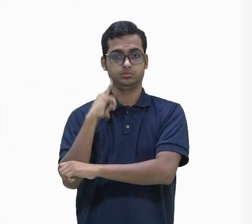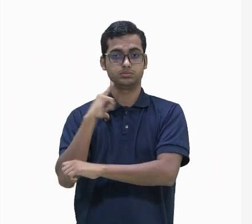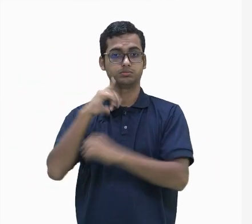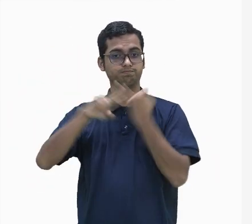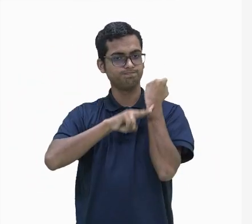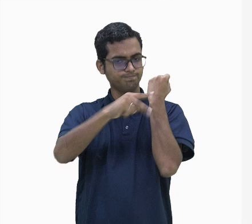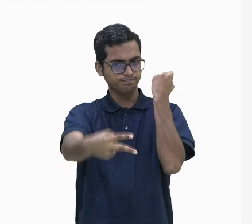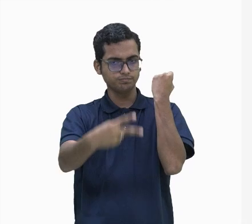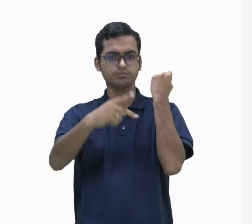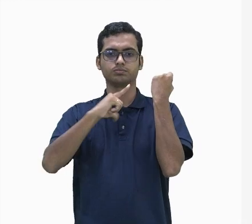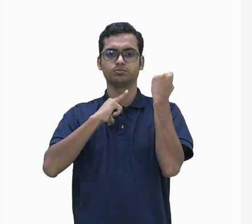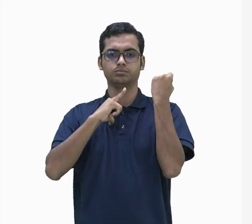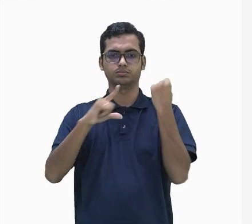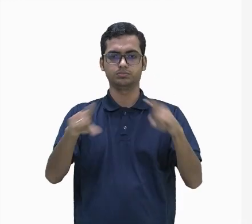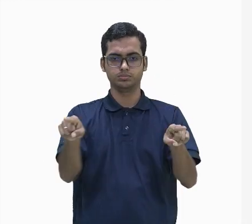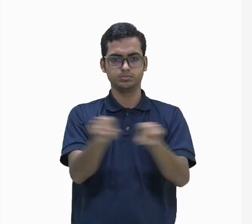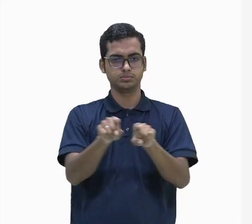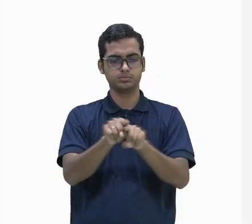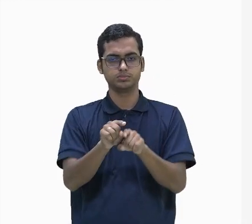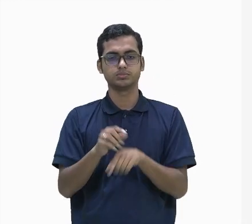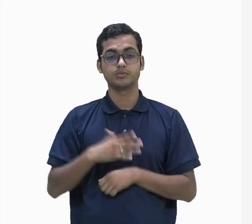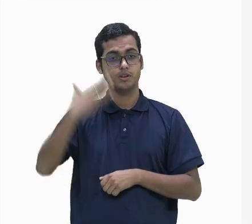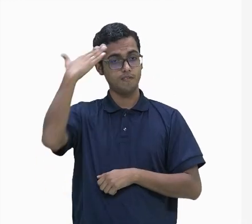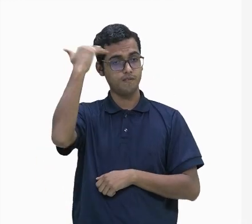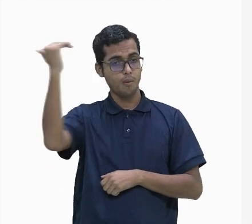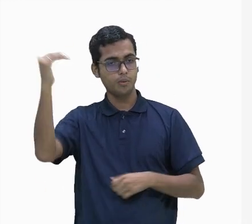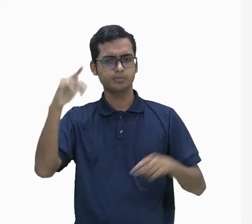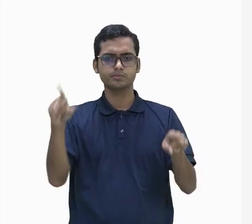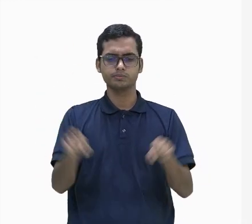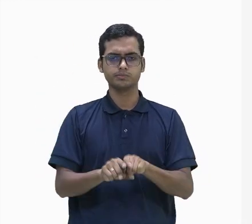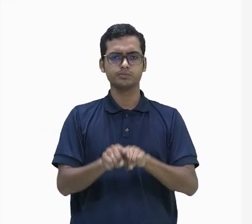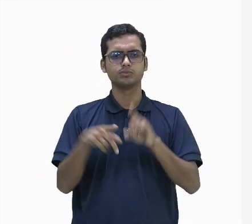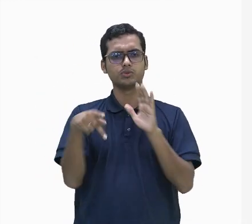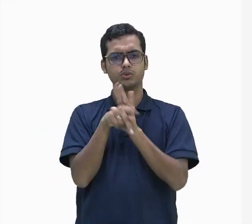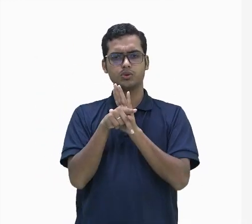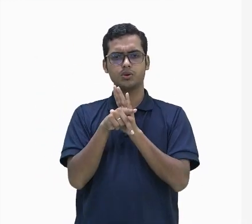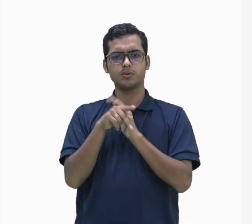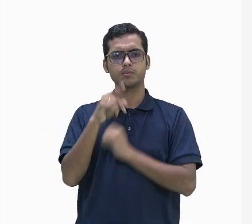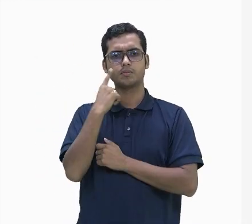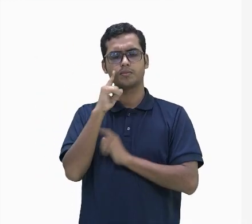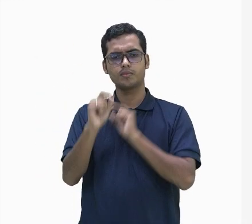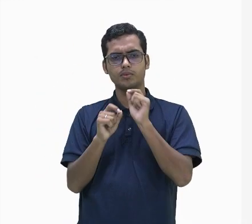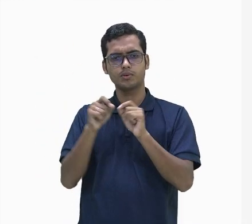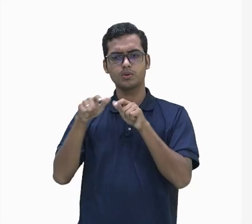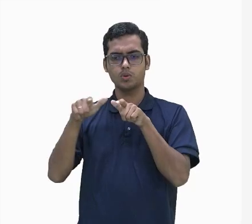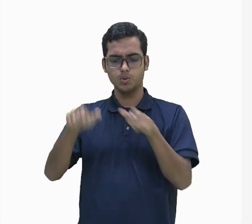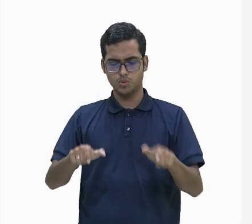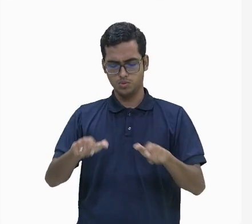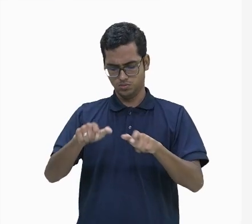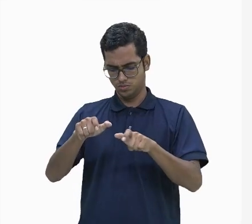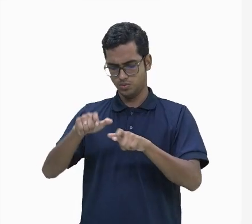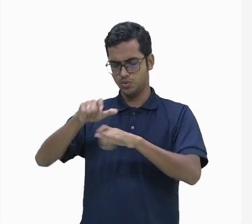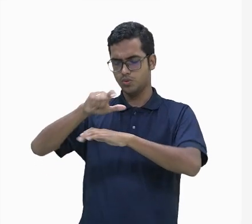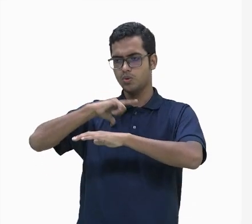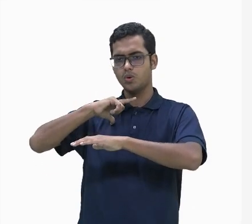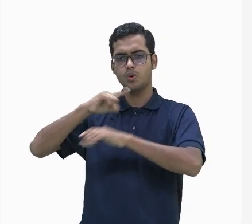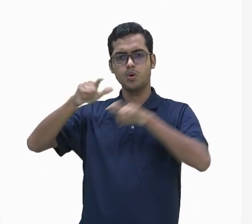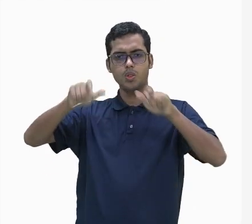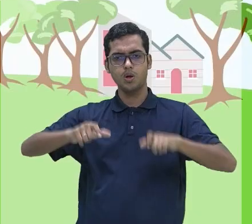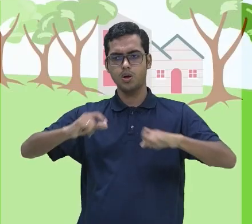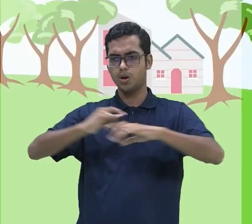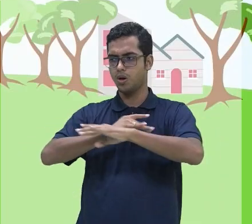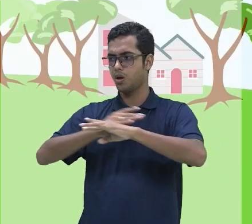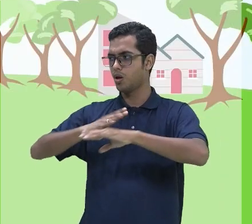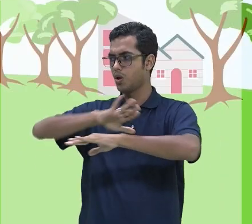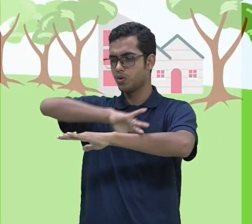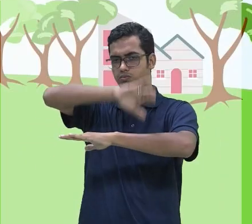consequências, sendo que a mais conhecida são as ilhas de calor. O que são ilhas de calor,